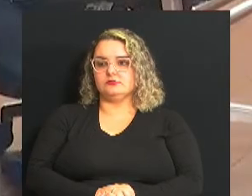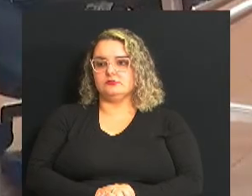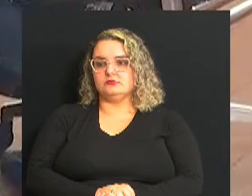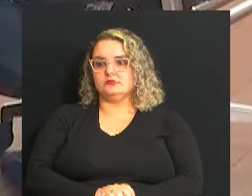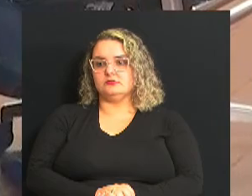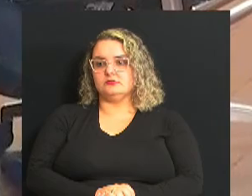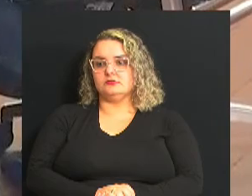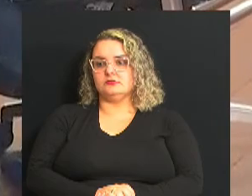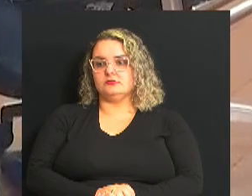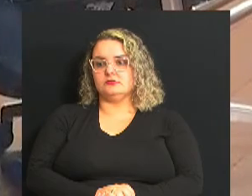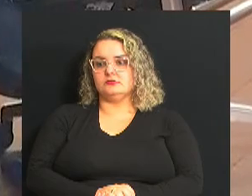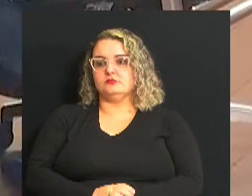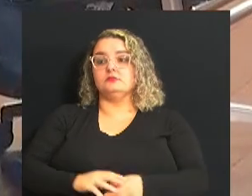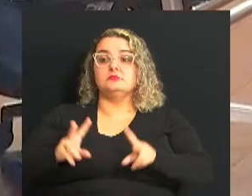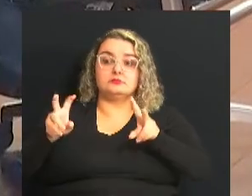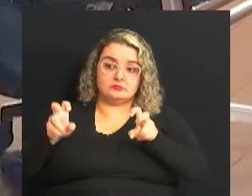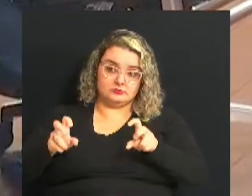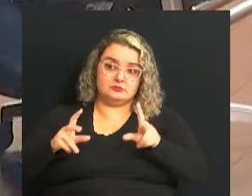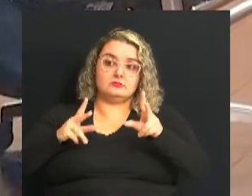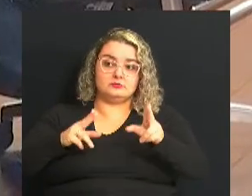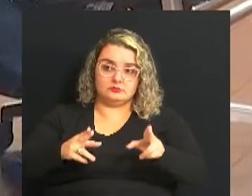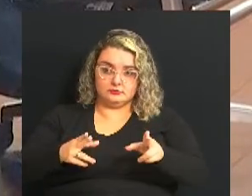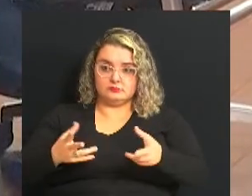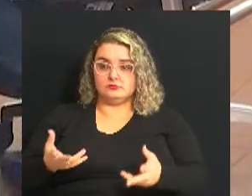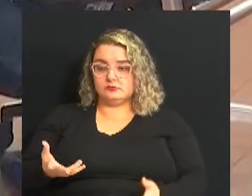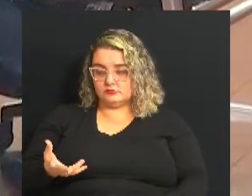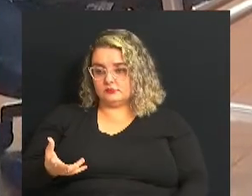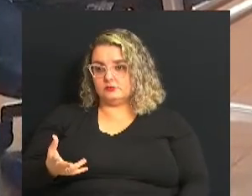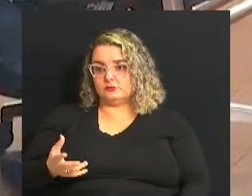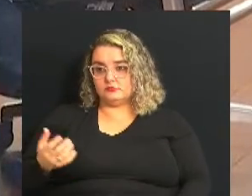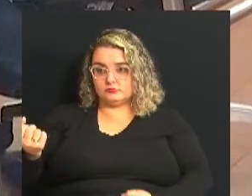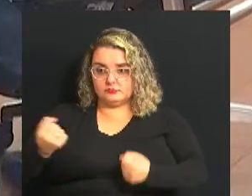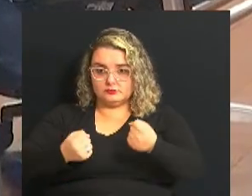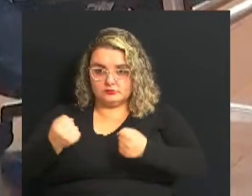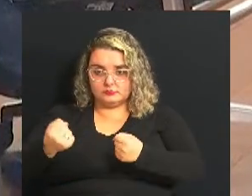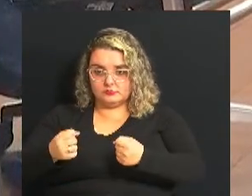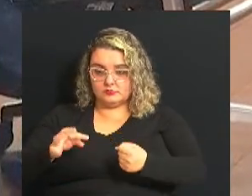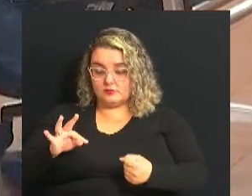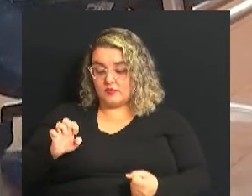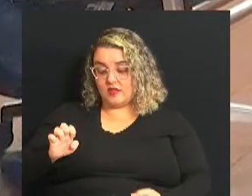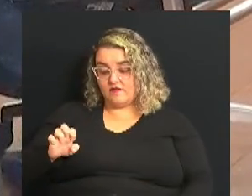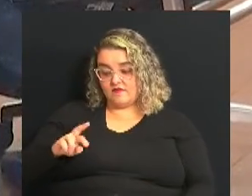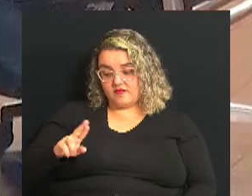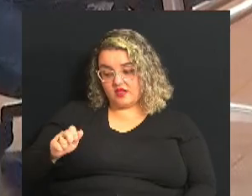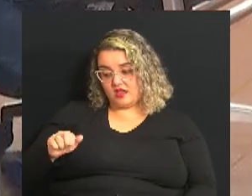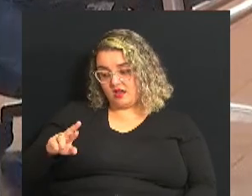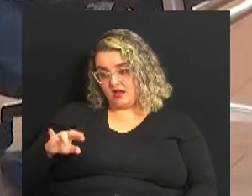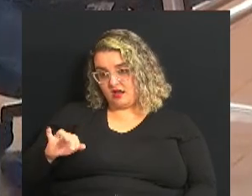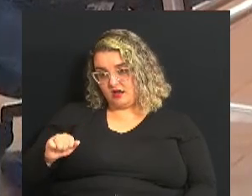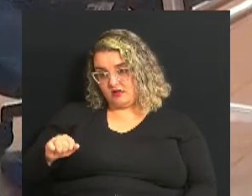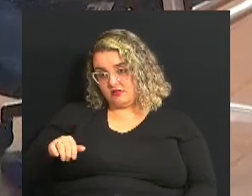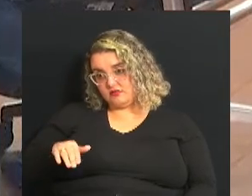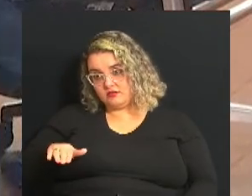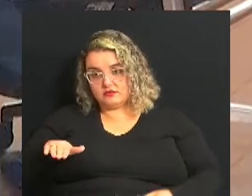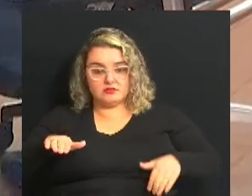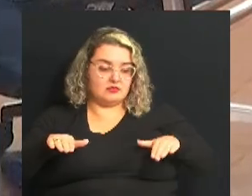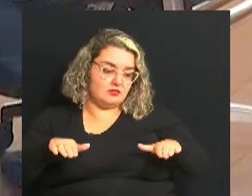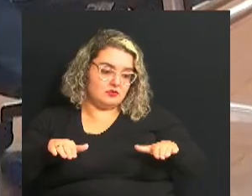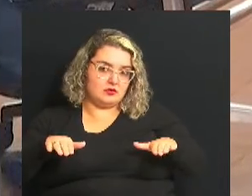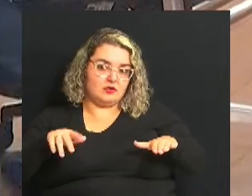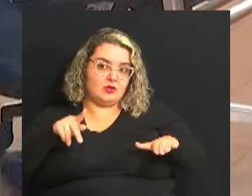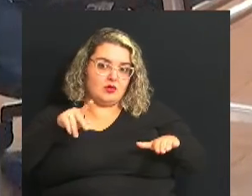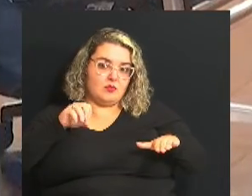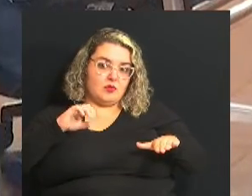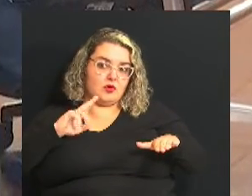Sobre esse assunto aí, é a mesma coisa que você pegar um carro, né? Você tem uma Ferrari, você para de um lado da ponte, quer dizer, não tem ponte, aí você pega